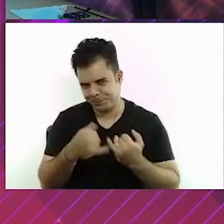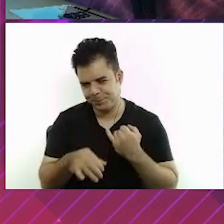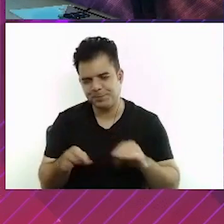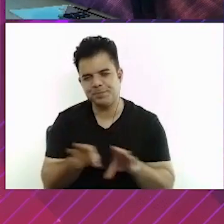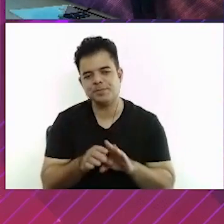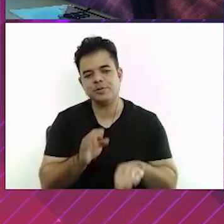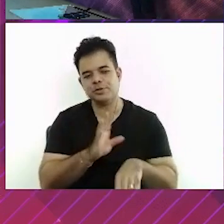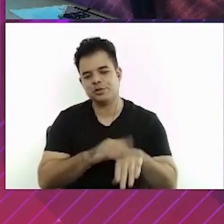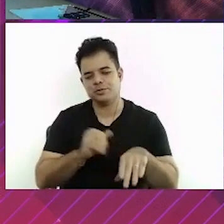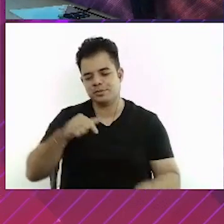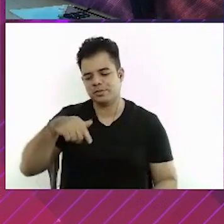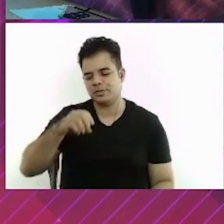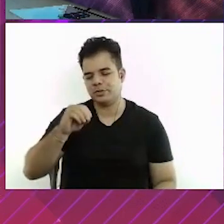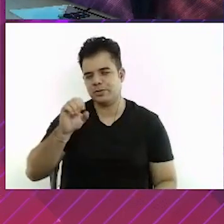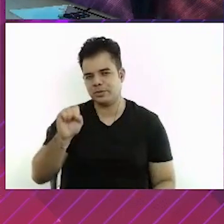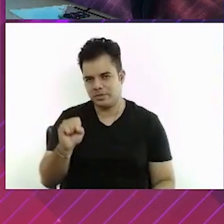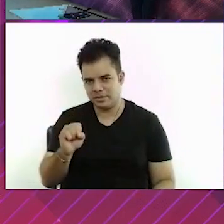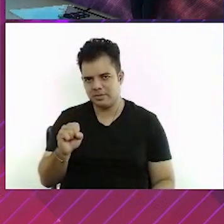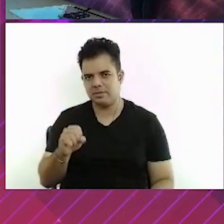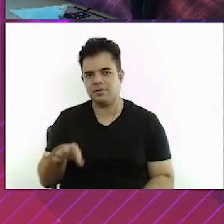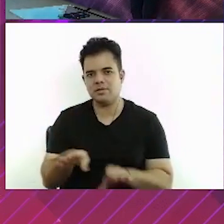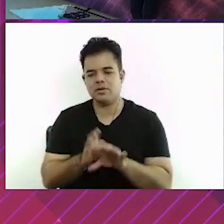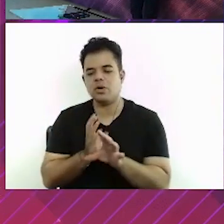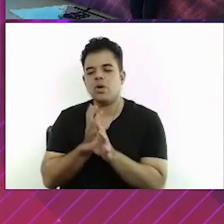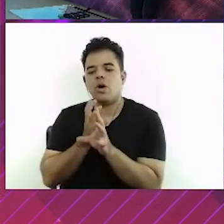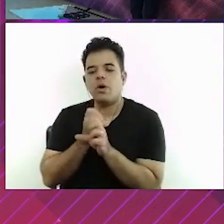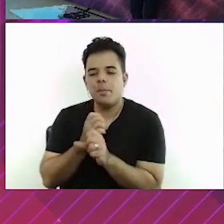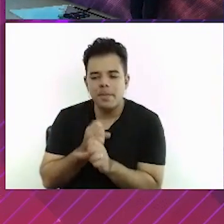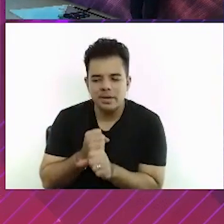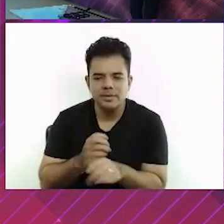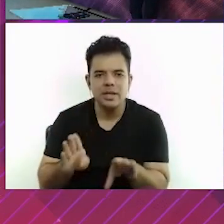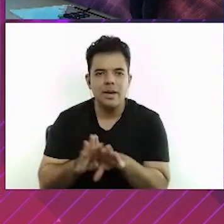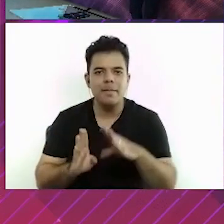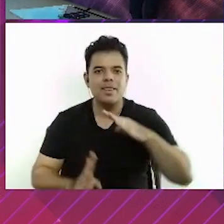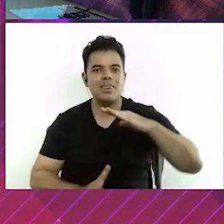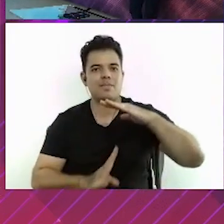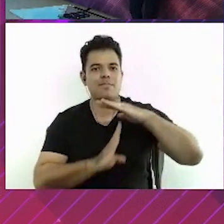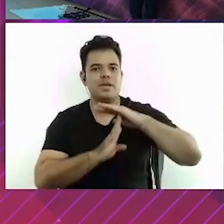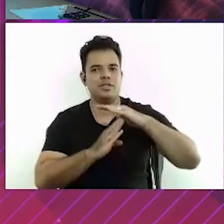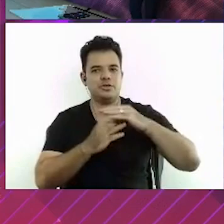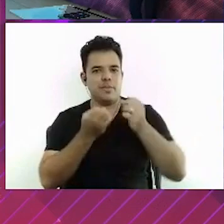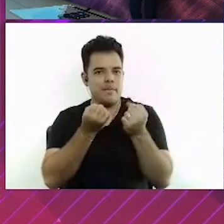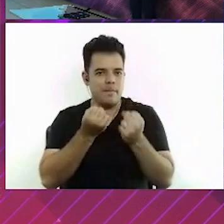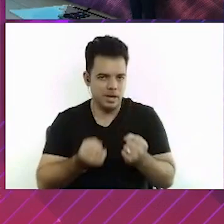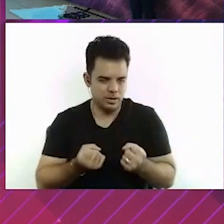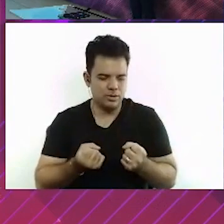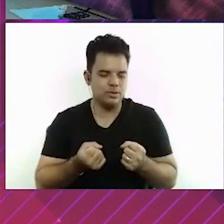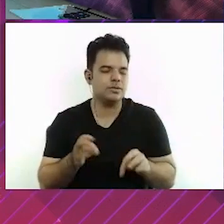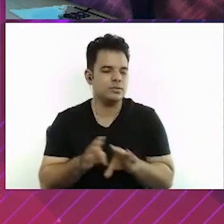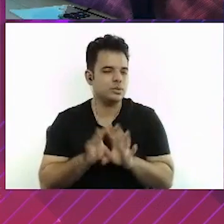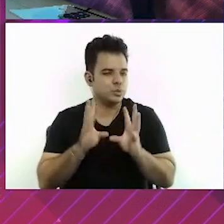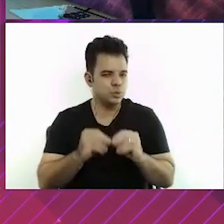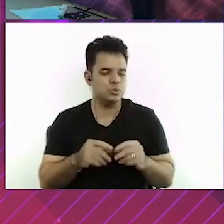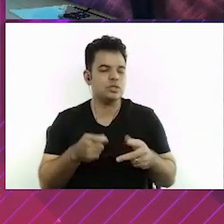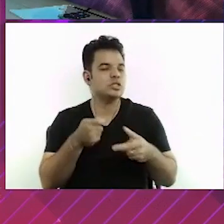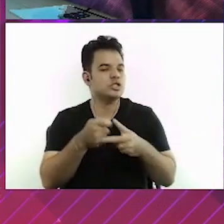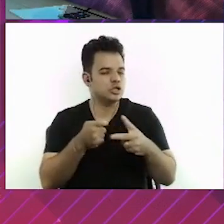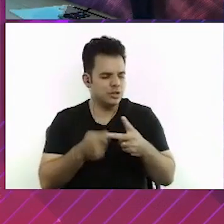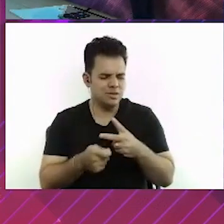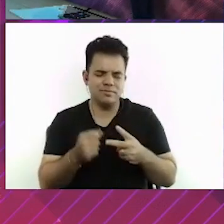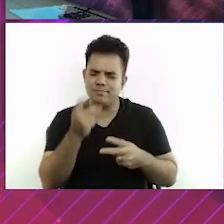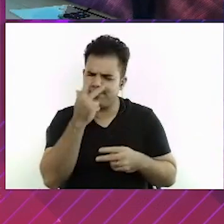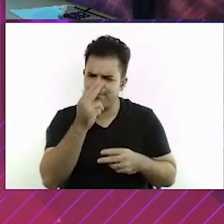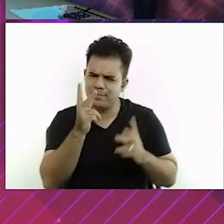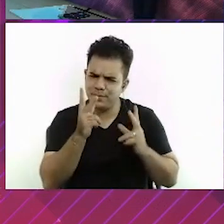QoS, prefet count, prefet size e global QoS. O Java é bem semelhante também. No caso, eu